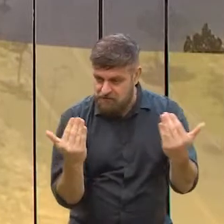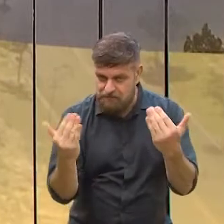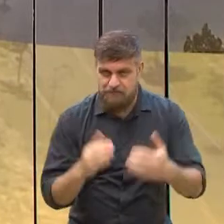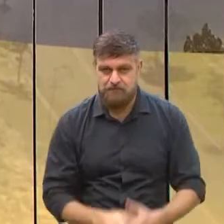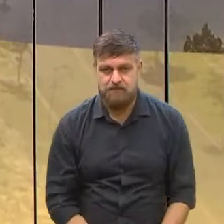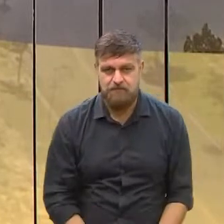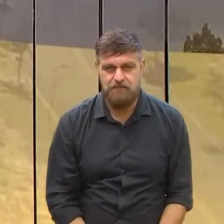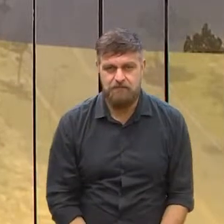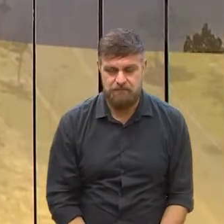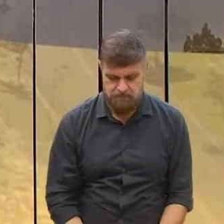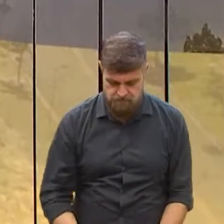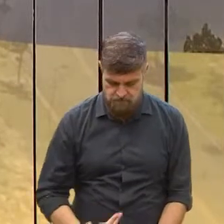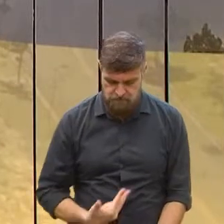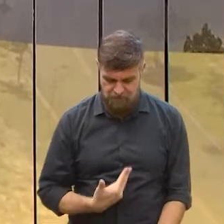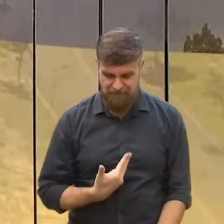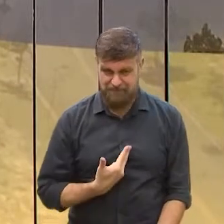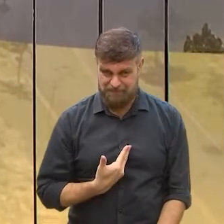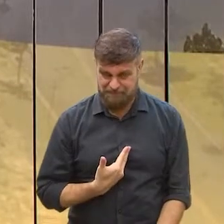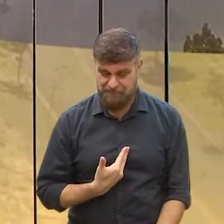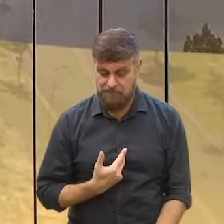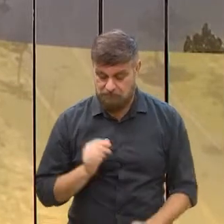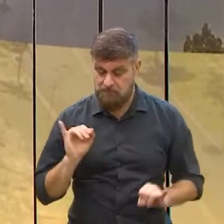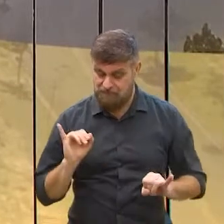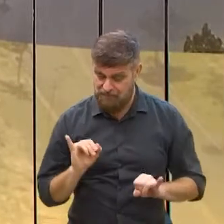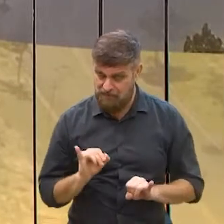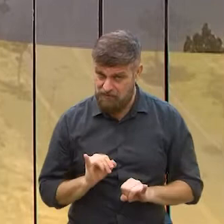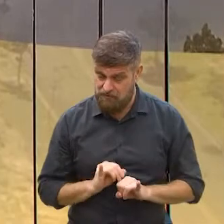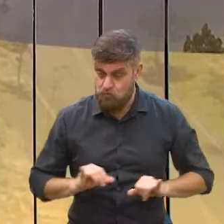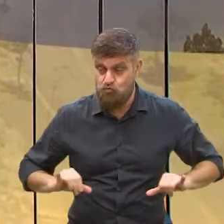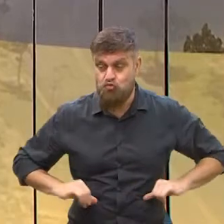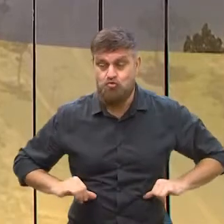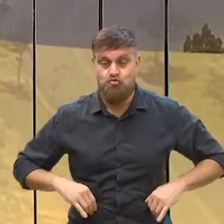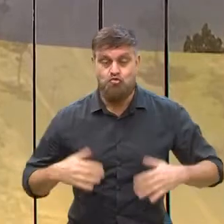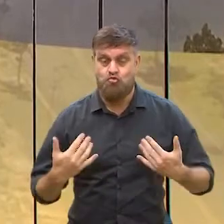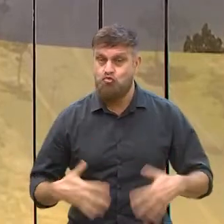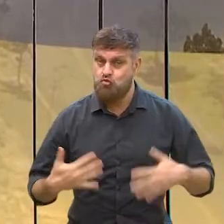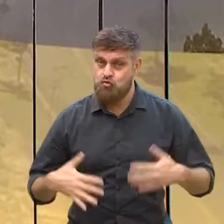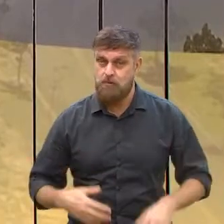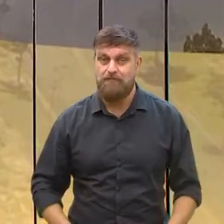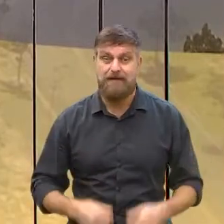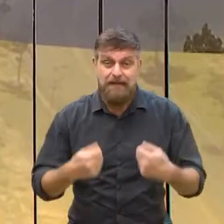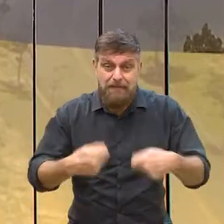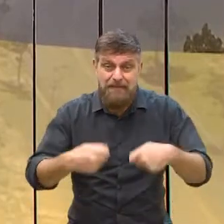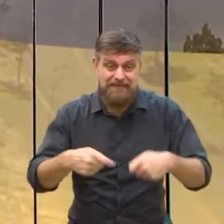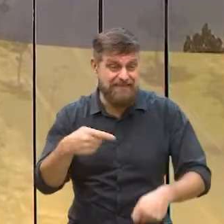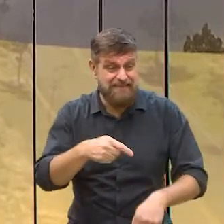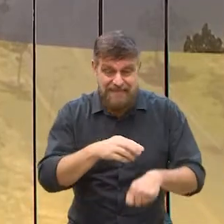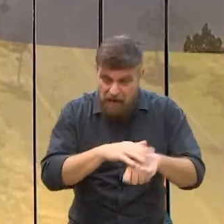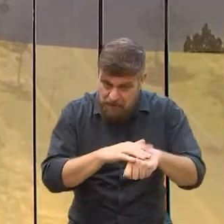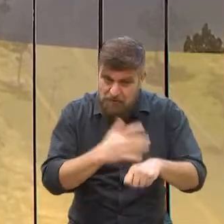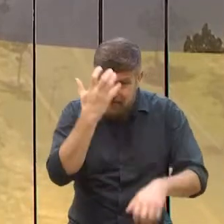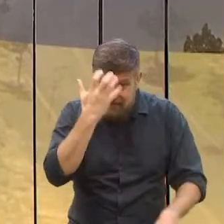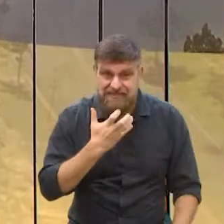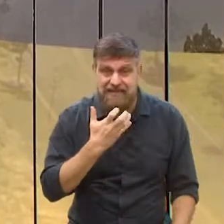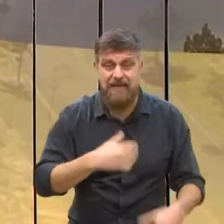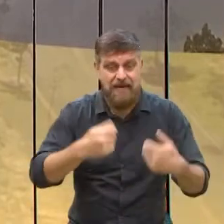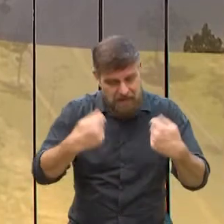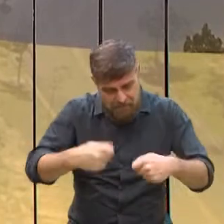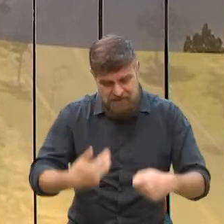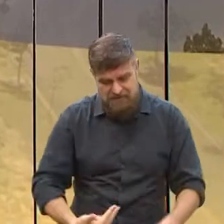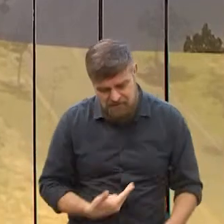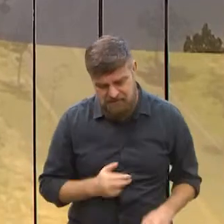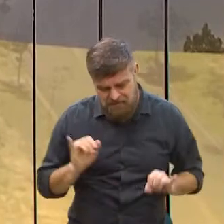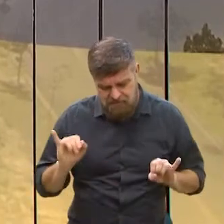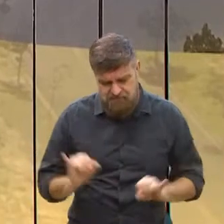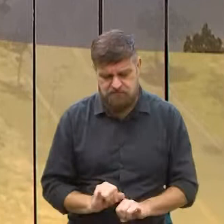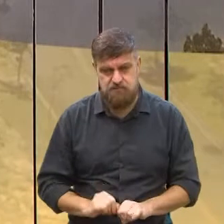de um tratamento agressivo, é o tratamento eficaz que é exigido em uma doença crônica e grave. Ela tem